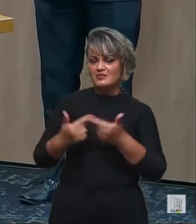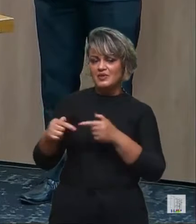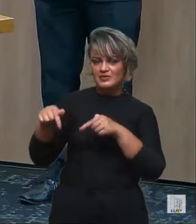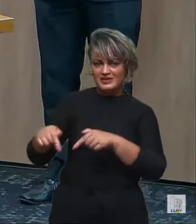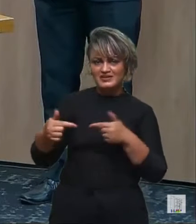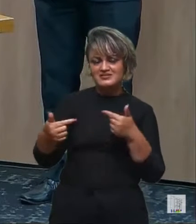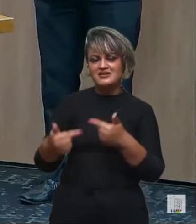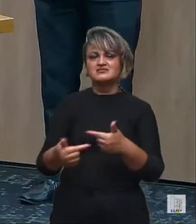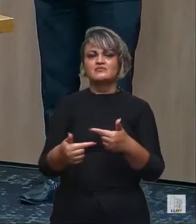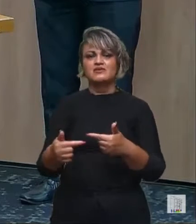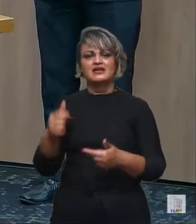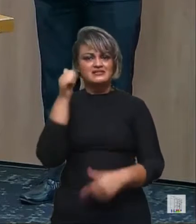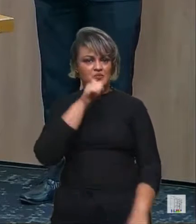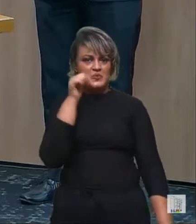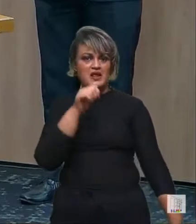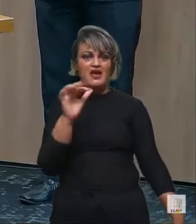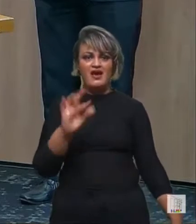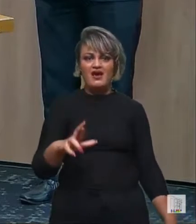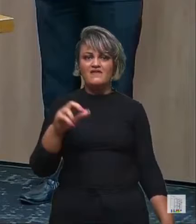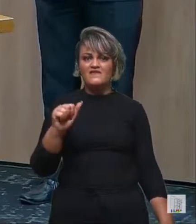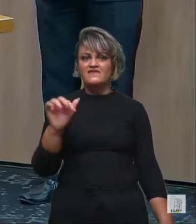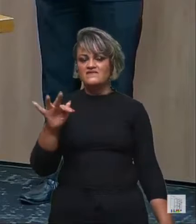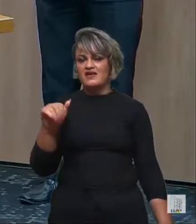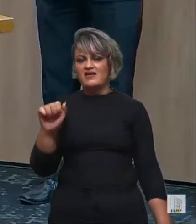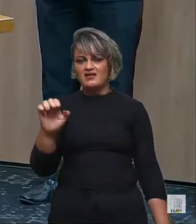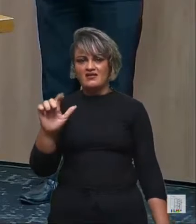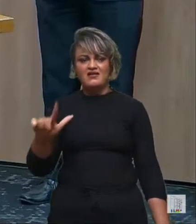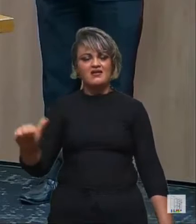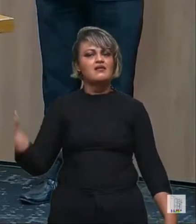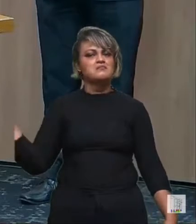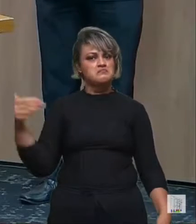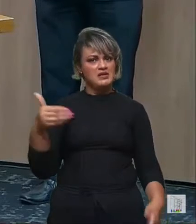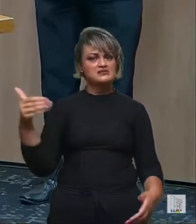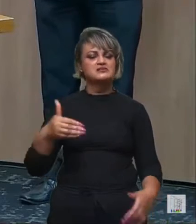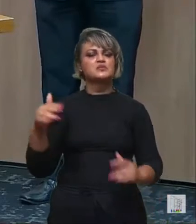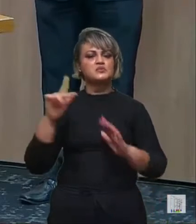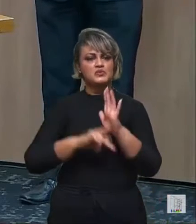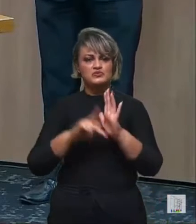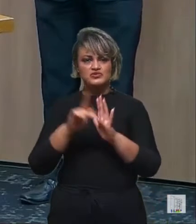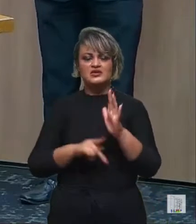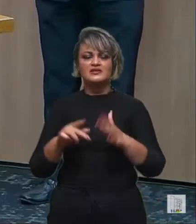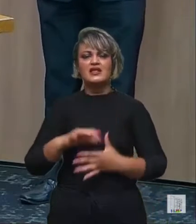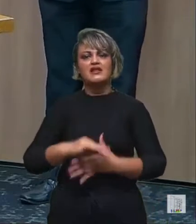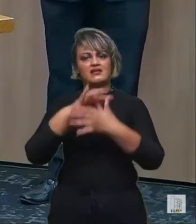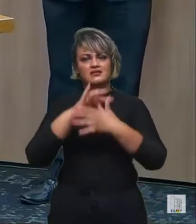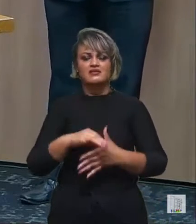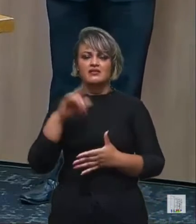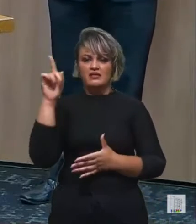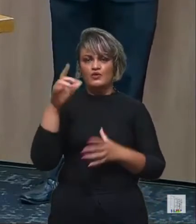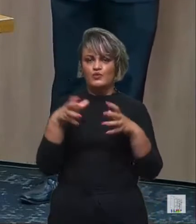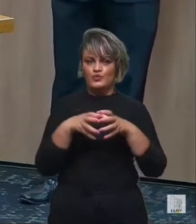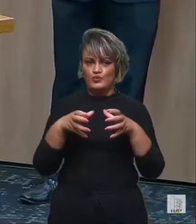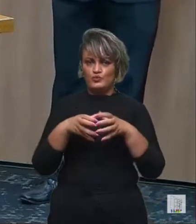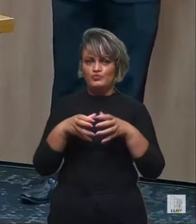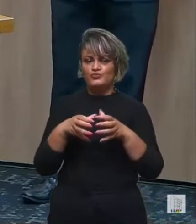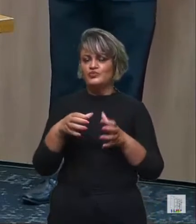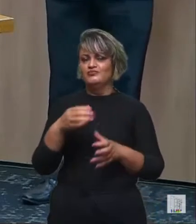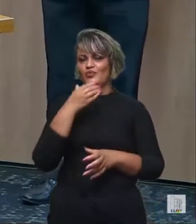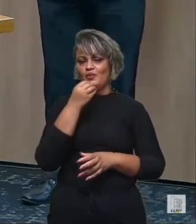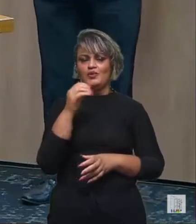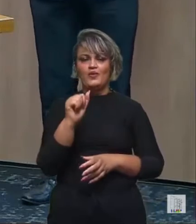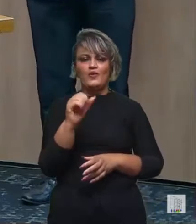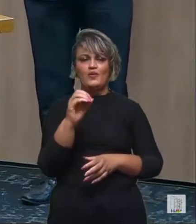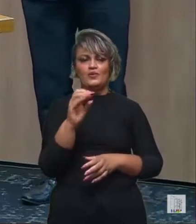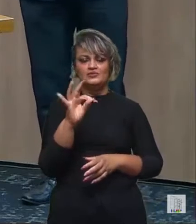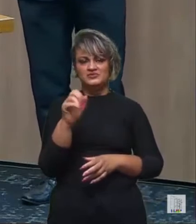iniciativa. Ela é uma entusiasta desse projeto e tem liderado lá, faz parte da equipe do Dr. Otávio atualmente,